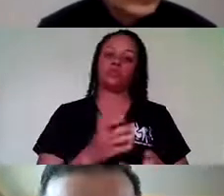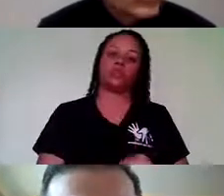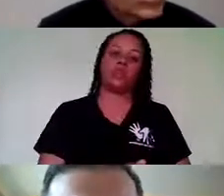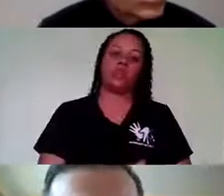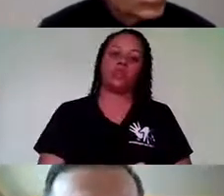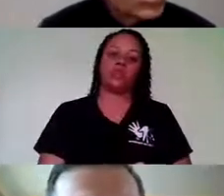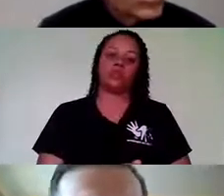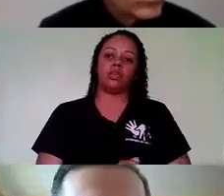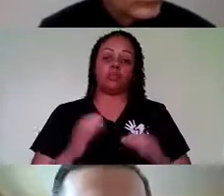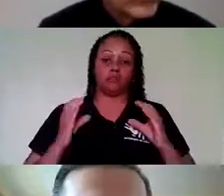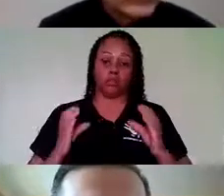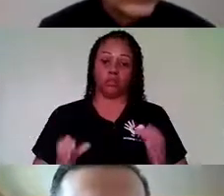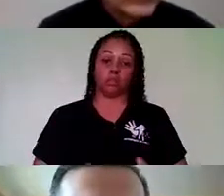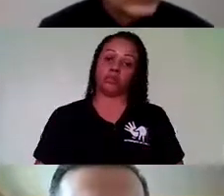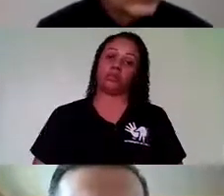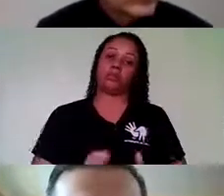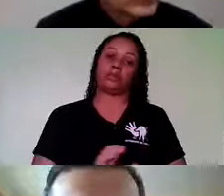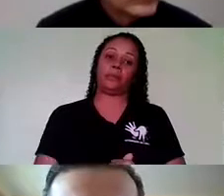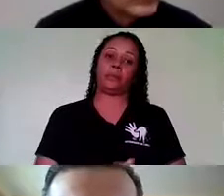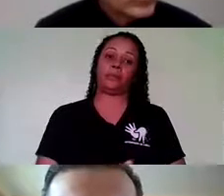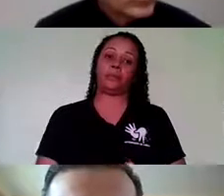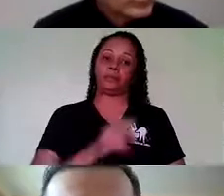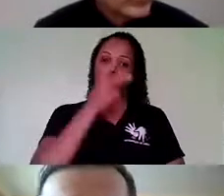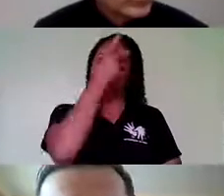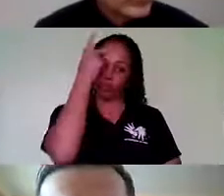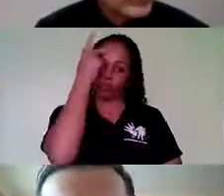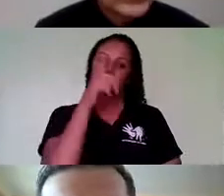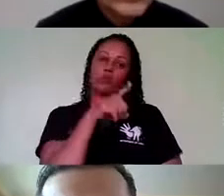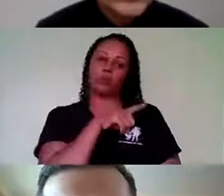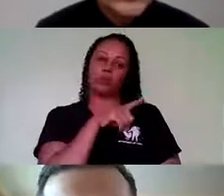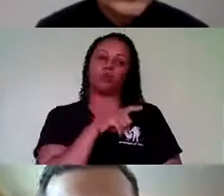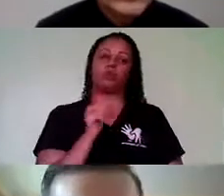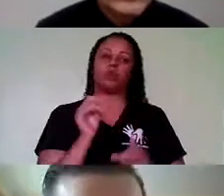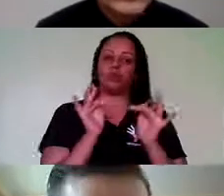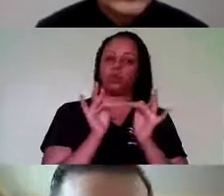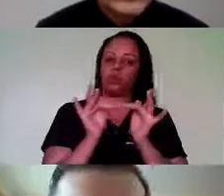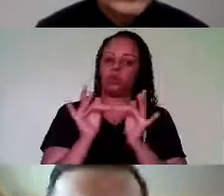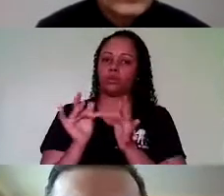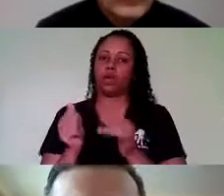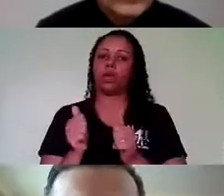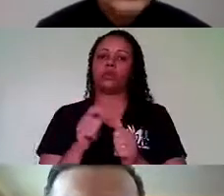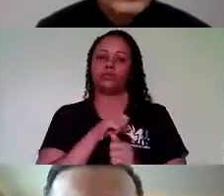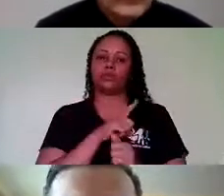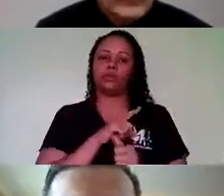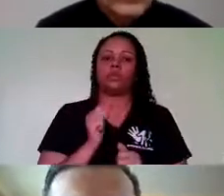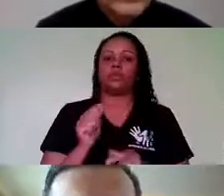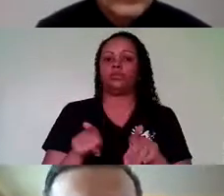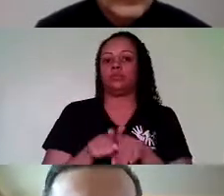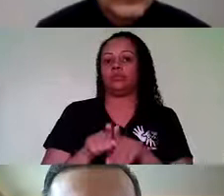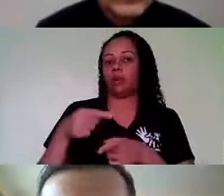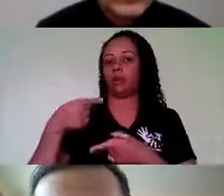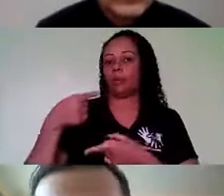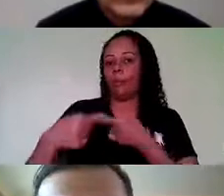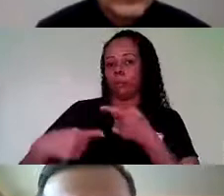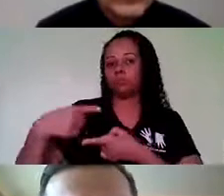enquanto cidadão, sou uma pessoa que tem um vínculo com a esquerda, né? Tenho uma participação política